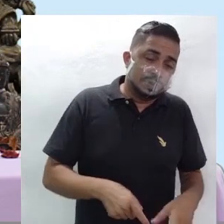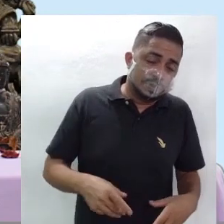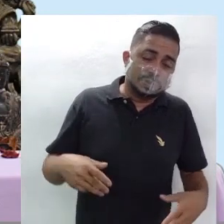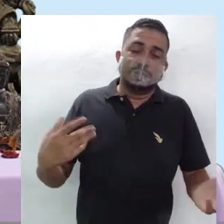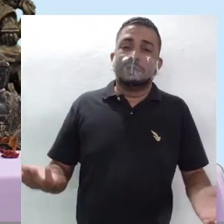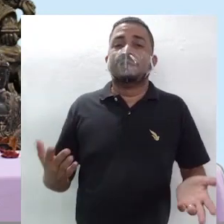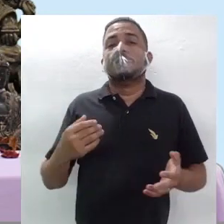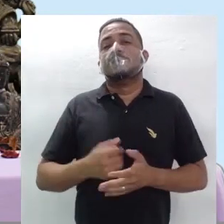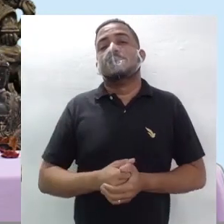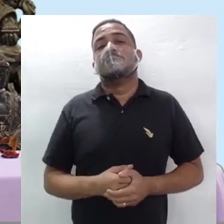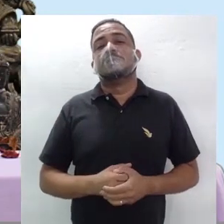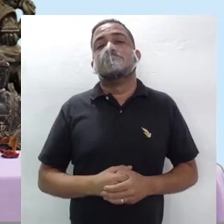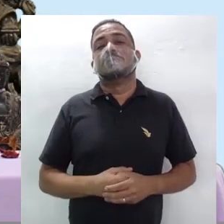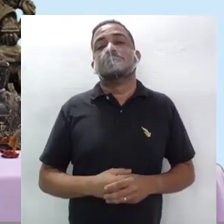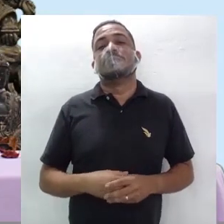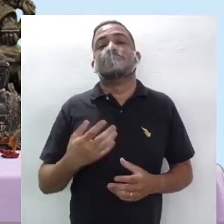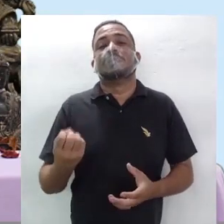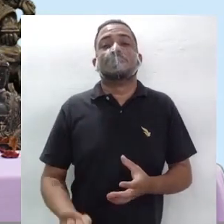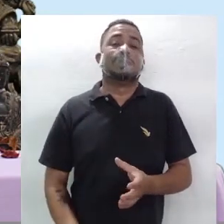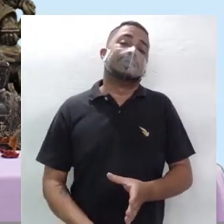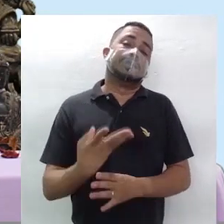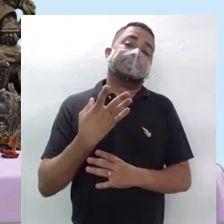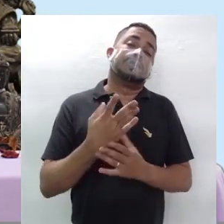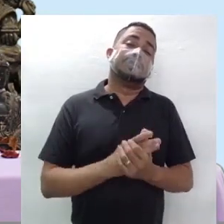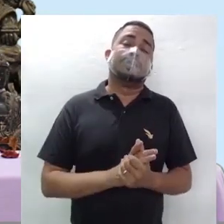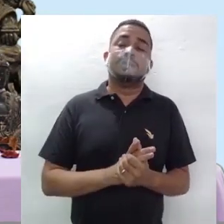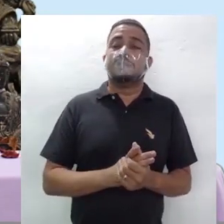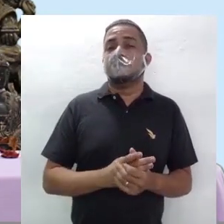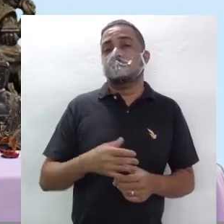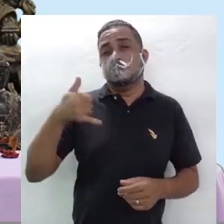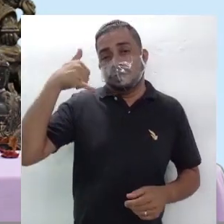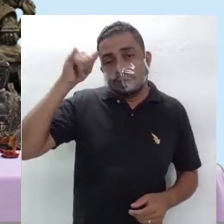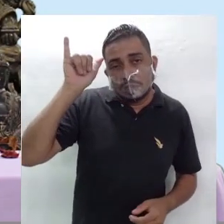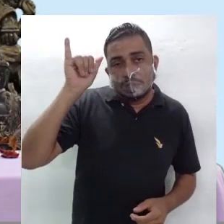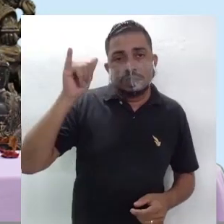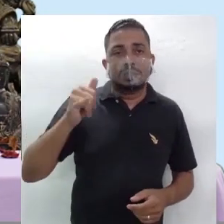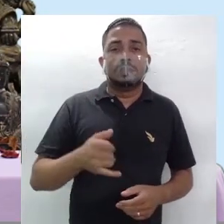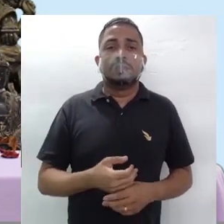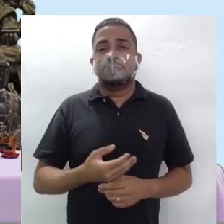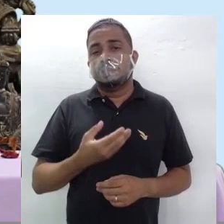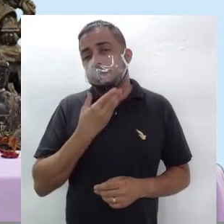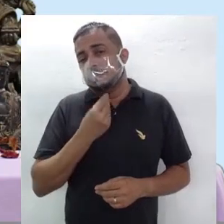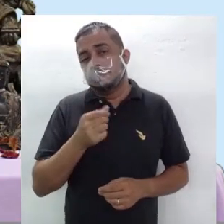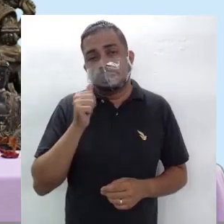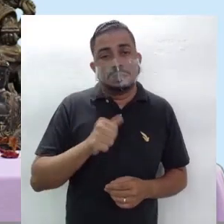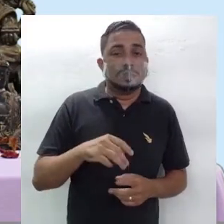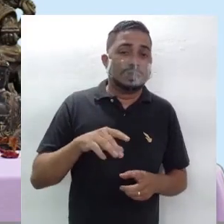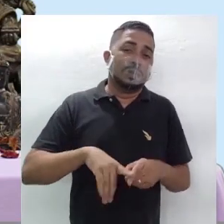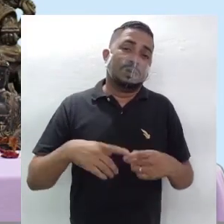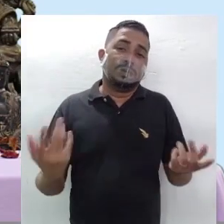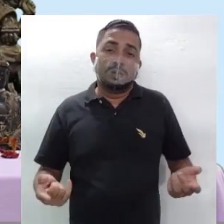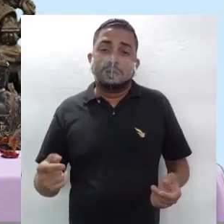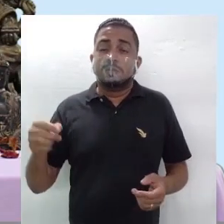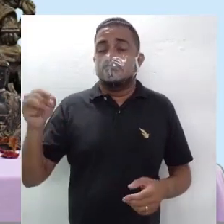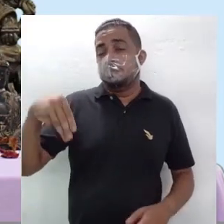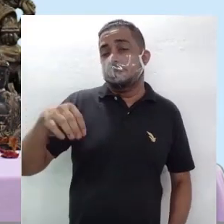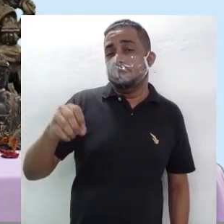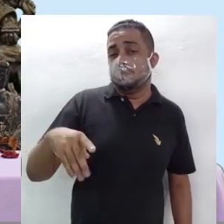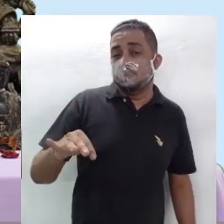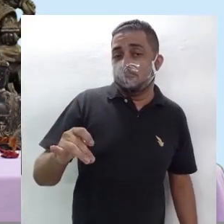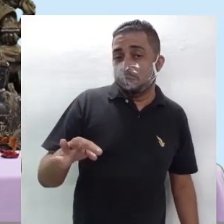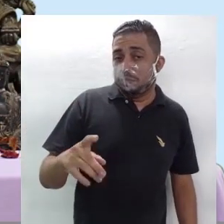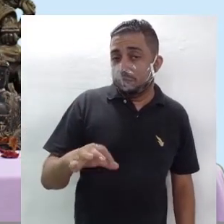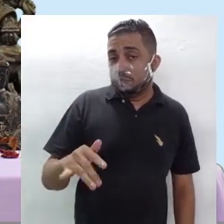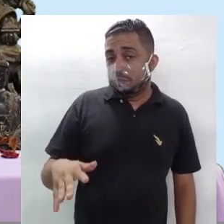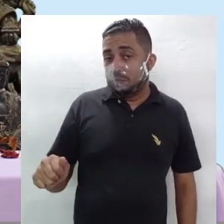agricultura, né? Para se criar vacas, bois, ou se não, uma monocultura,